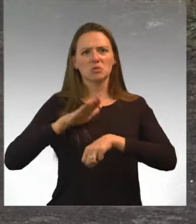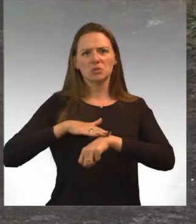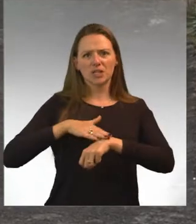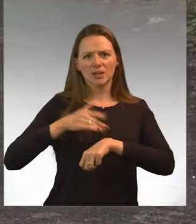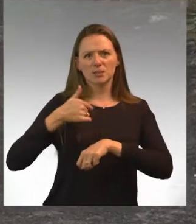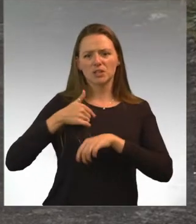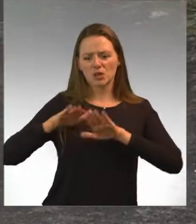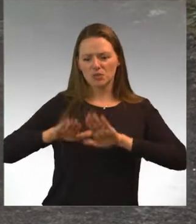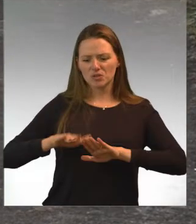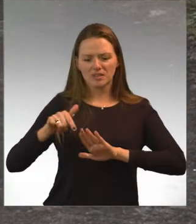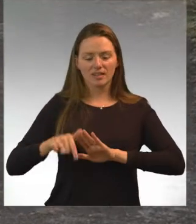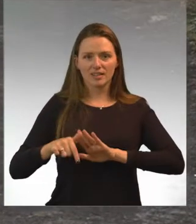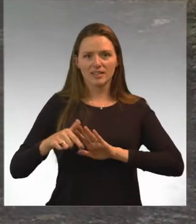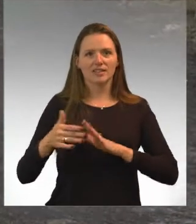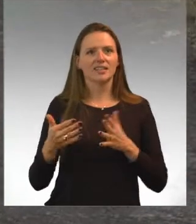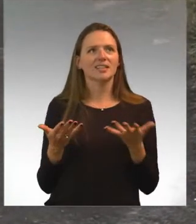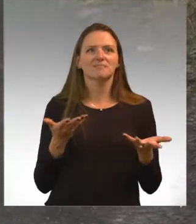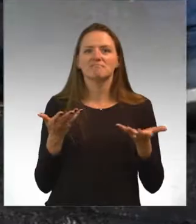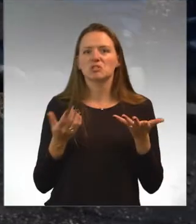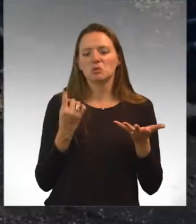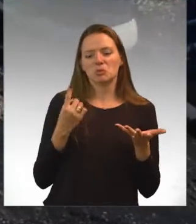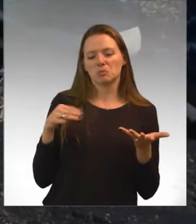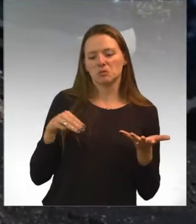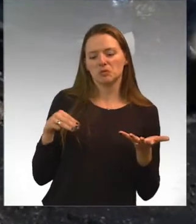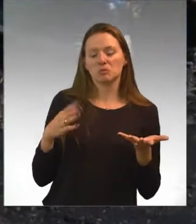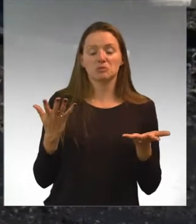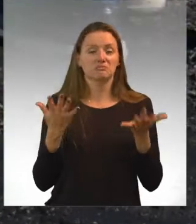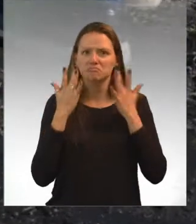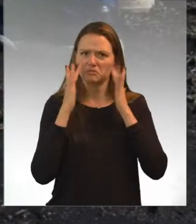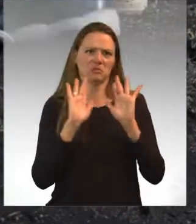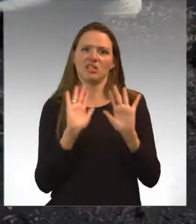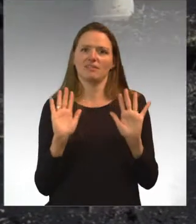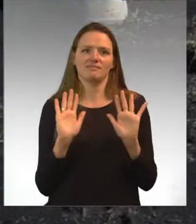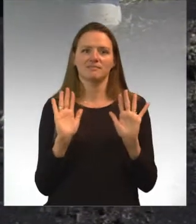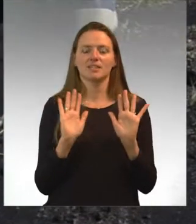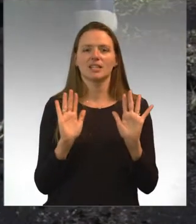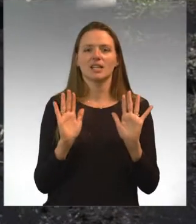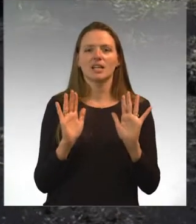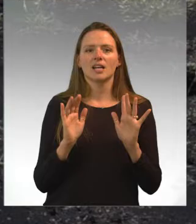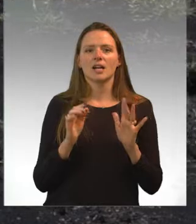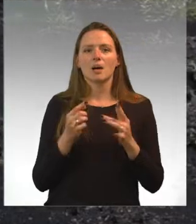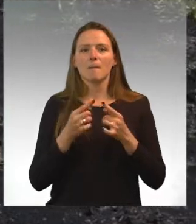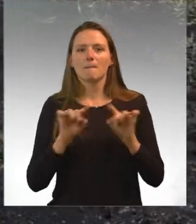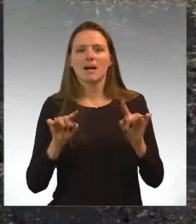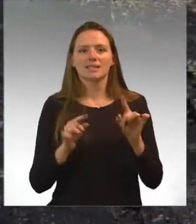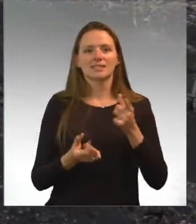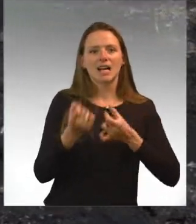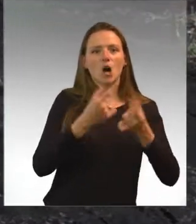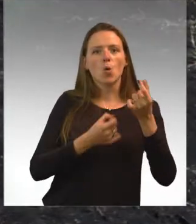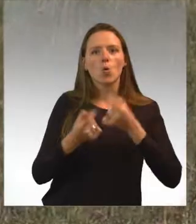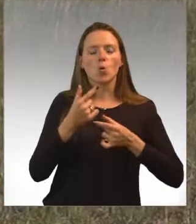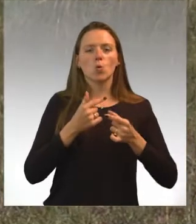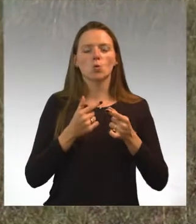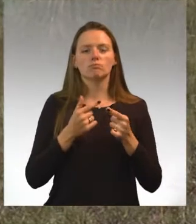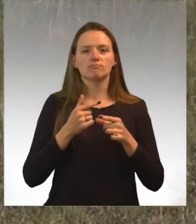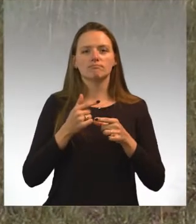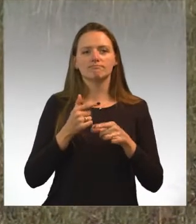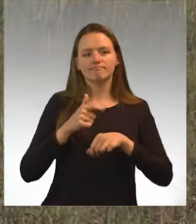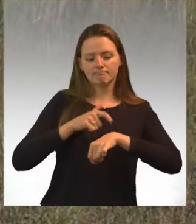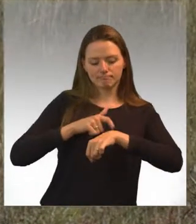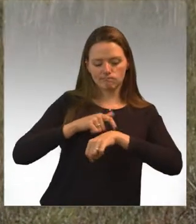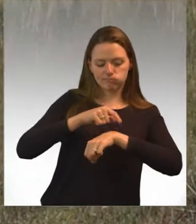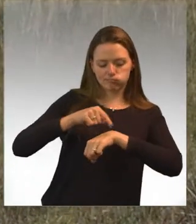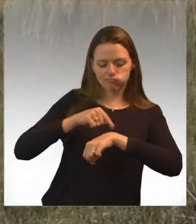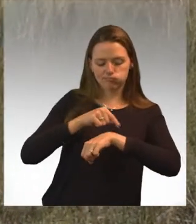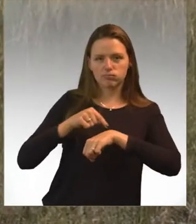esse tempo aqui, 1 minuto. E algumas drogas provocam isso. Eu acho que é uma coisa que